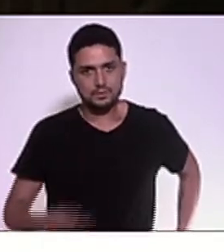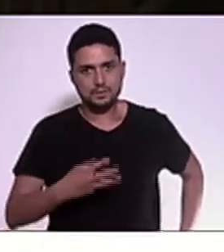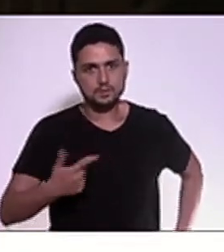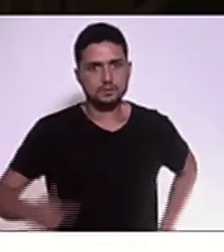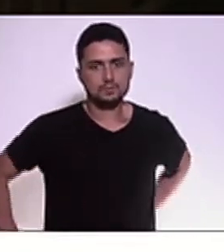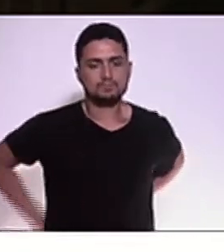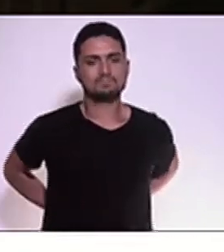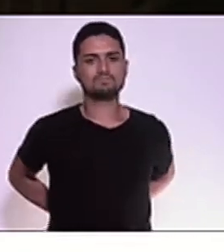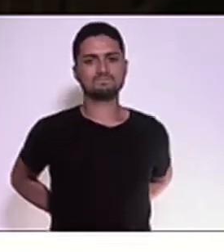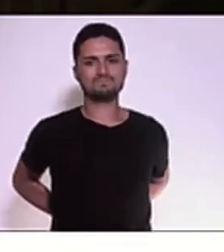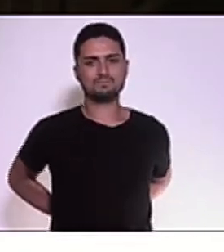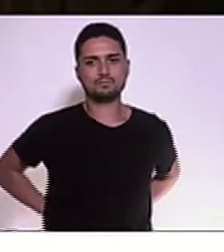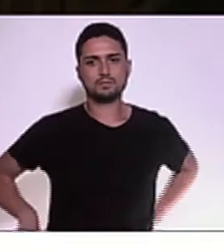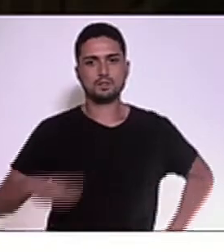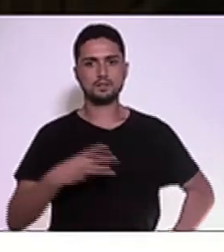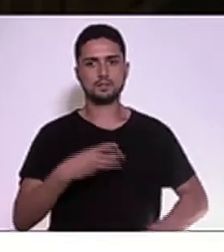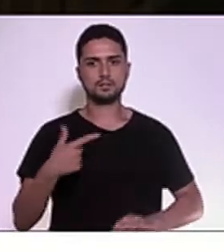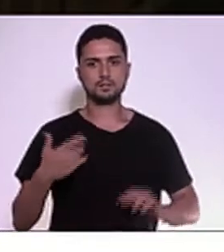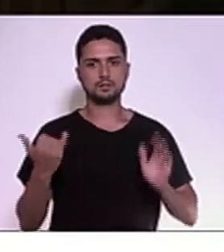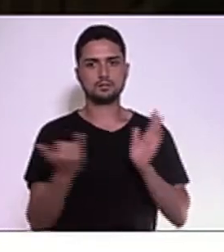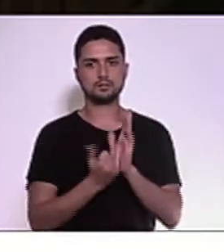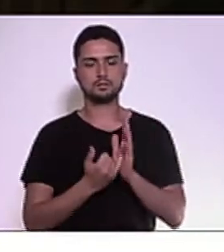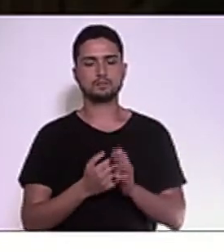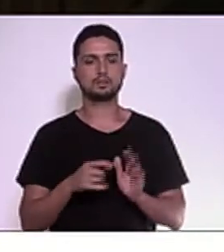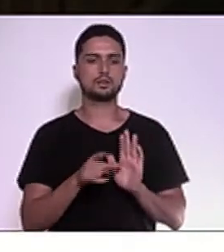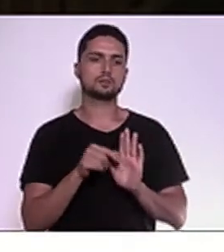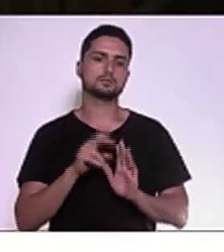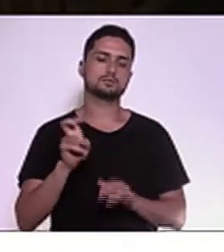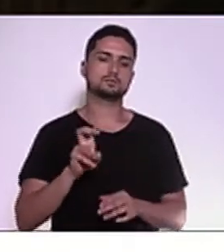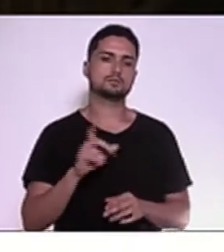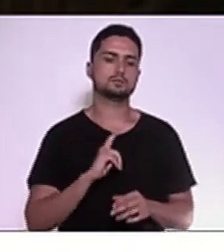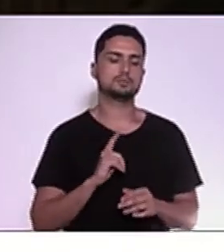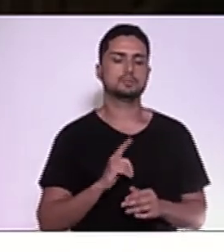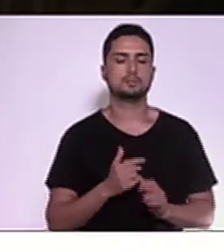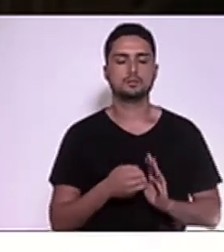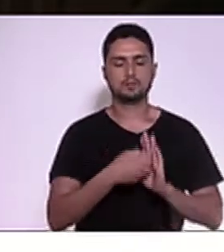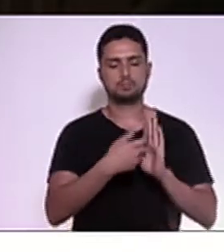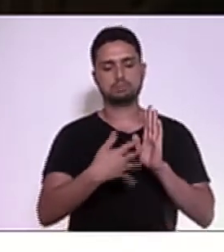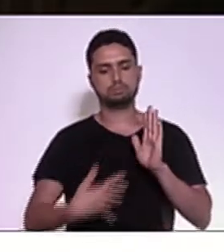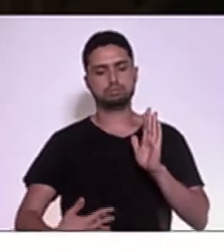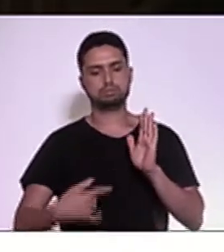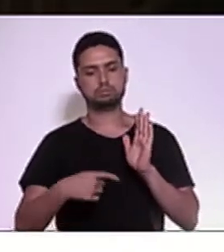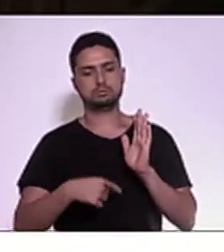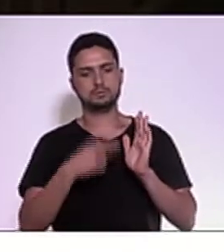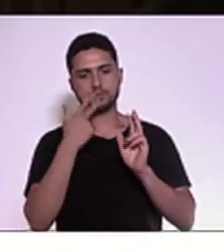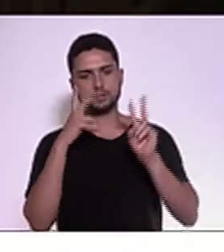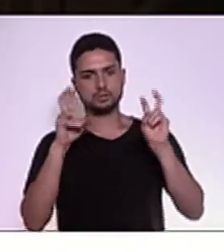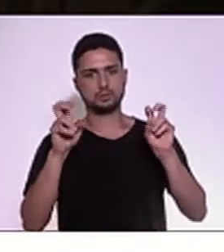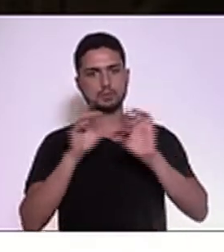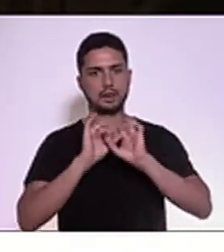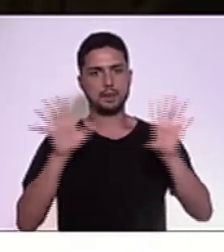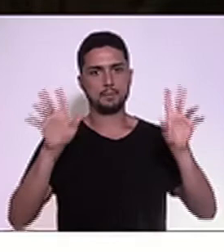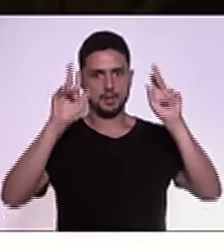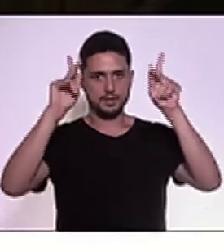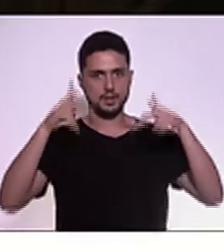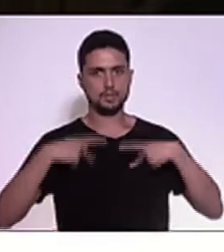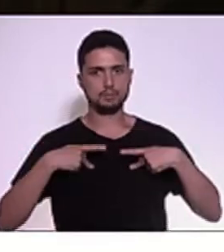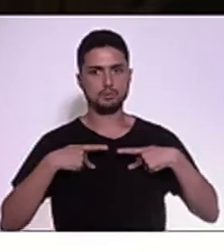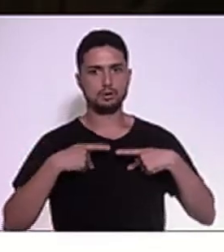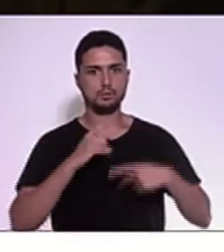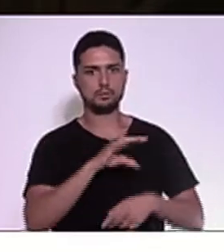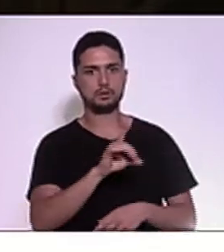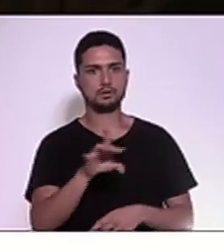e esse artigo 5º é o artigo que abre o capítulo das liberdades individuais e das